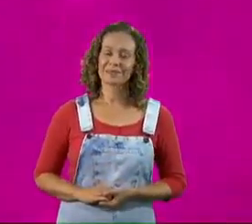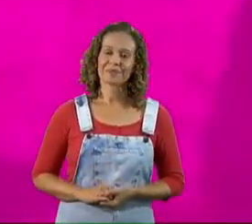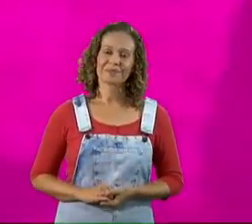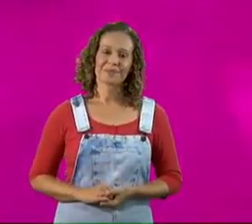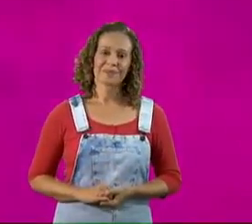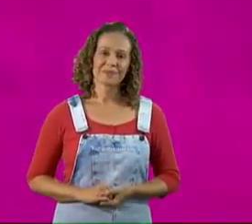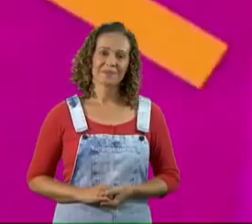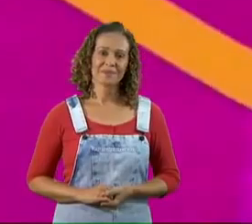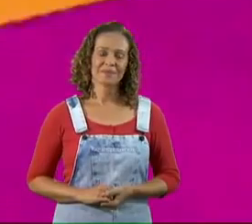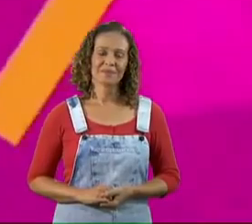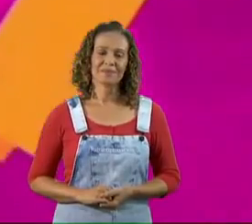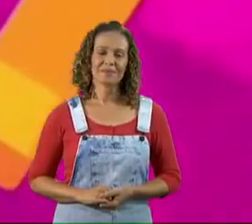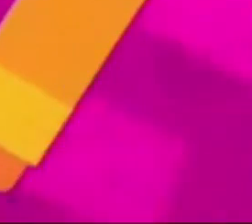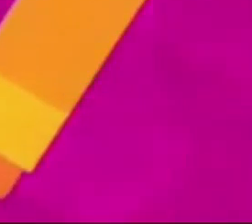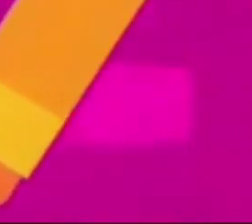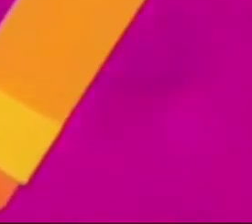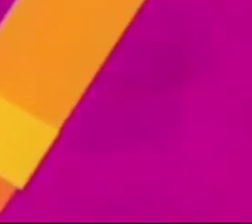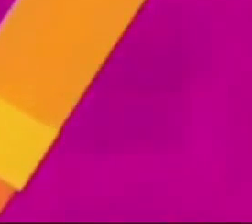Kids.